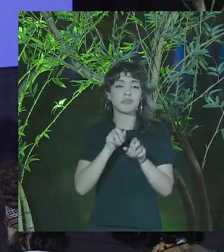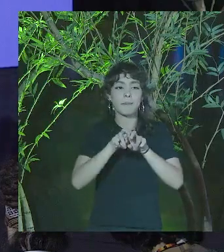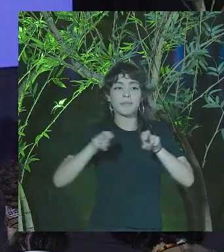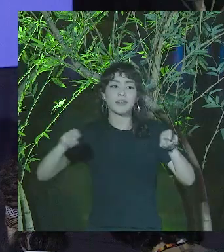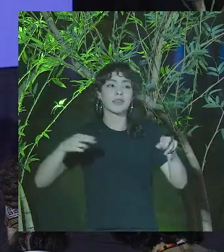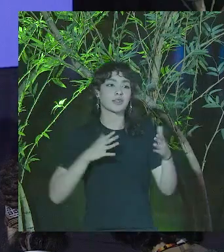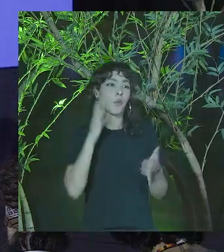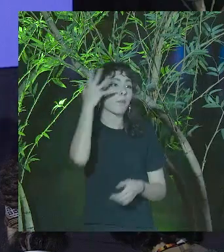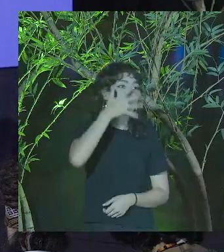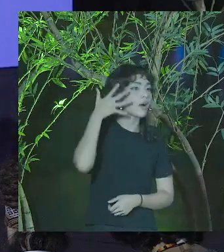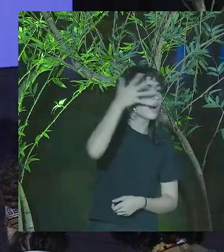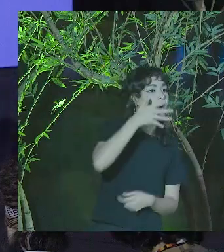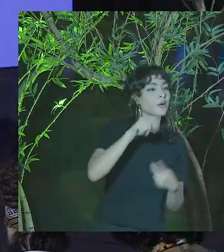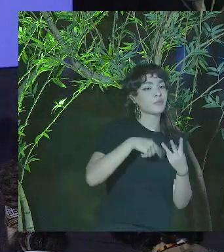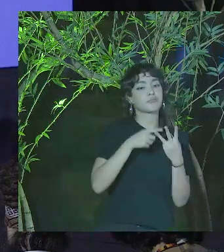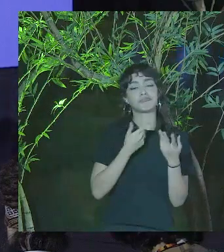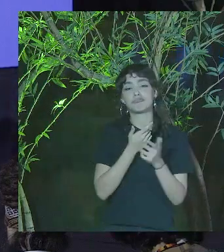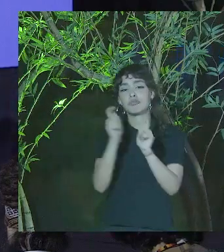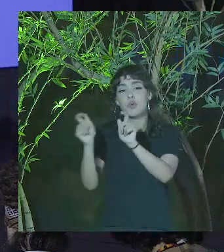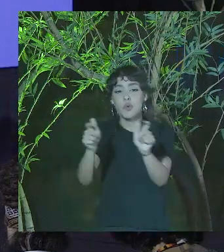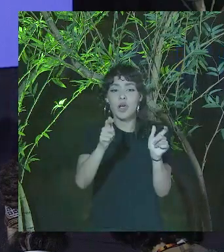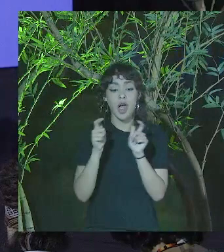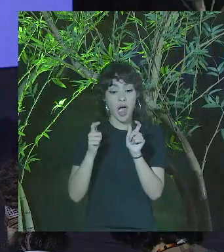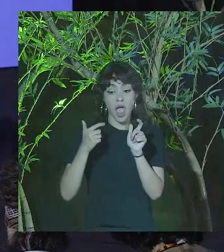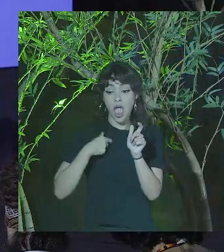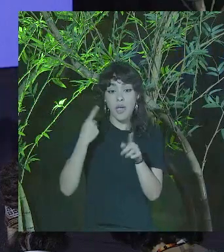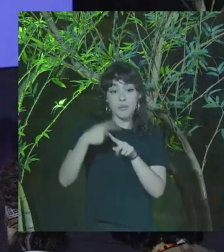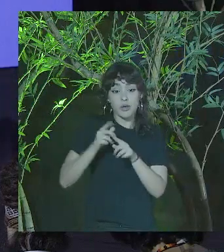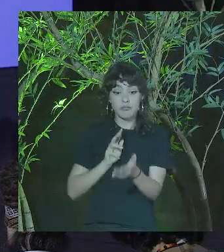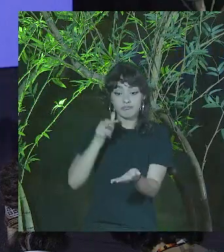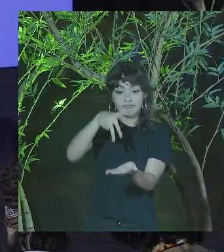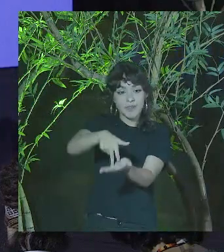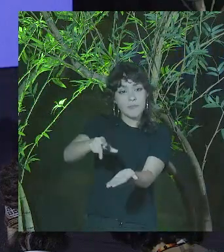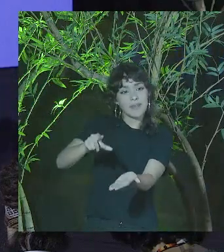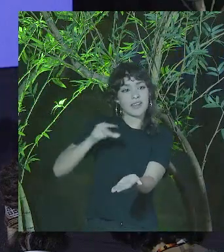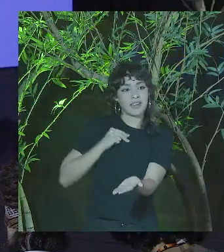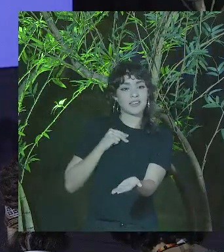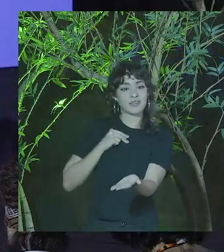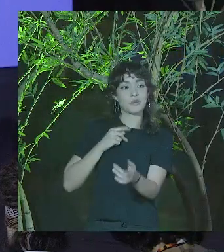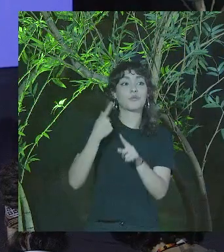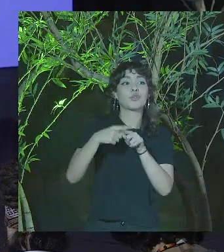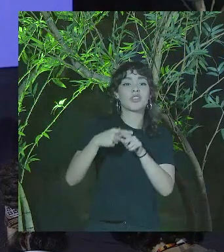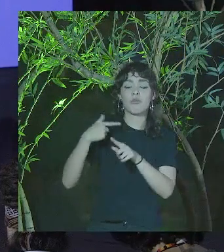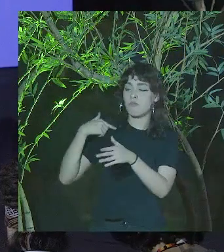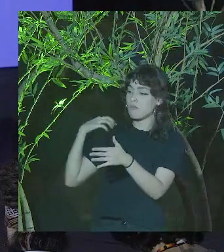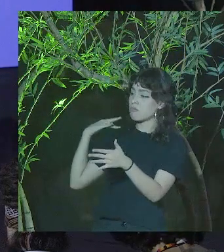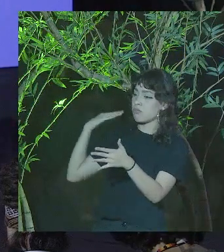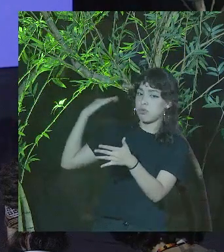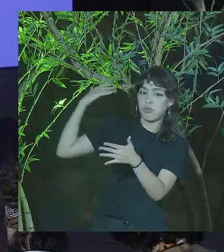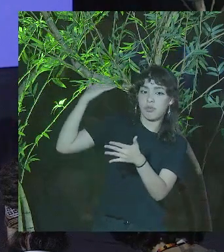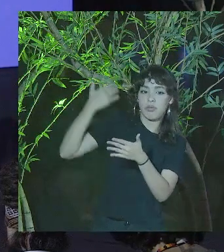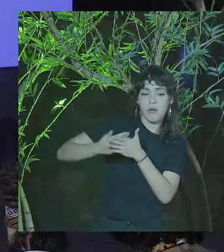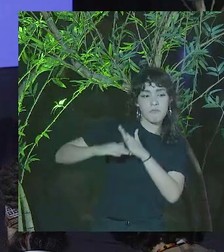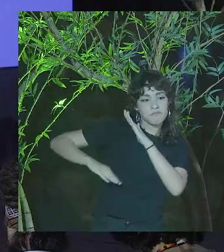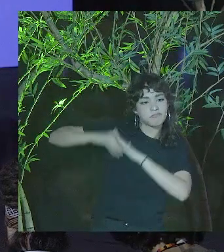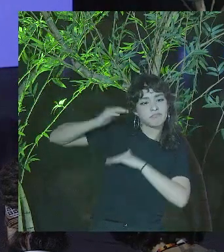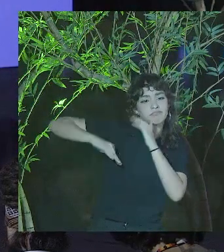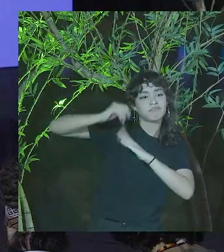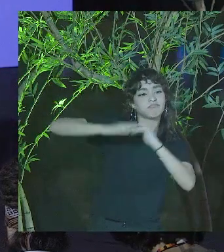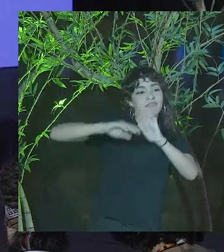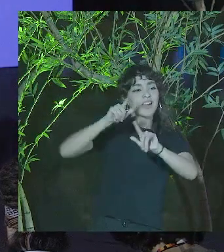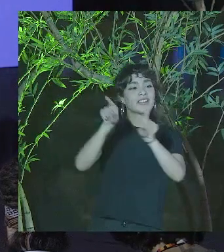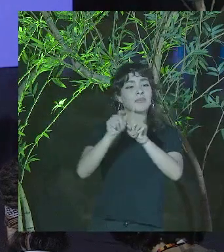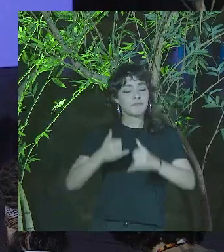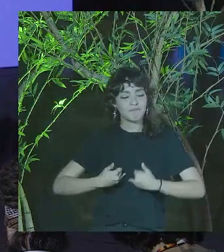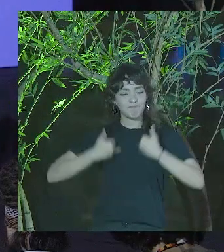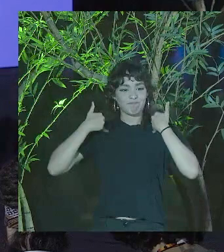num palco, estou num lugar, eu mereço estar naquele lugar por tudo aquilo que eu construí, e honrar essa história